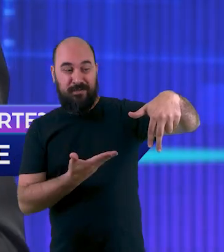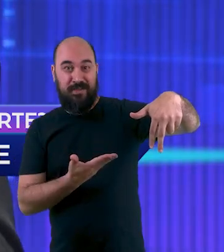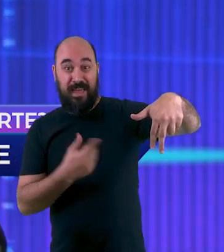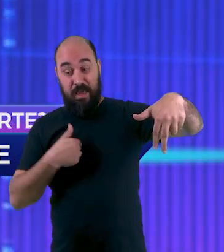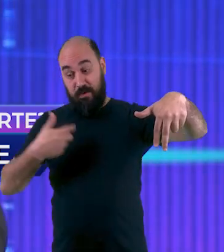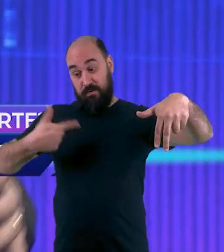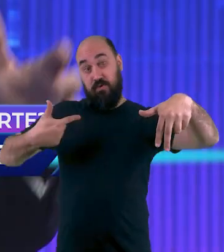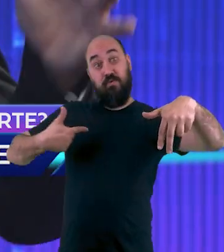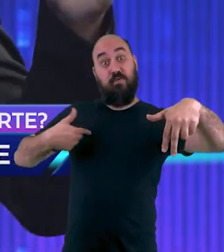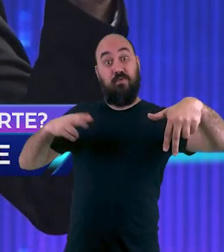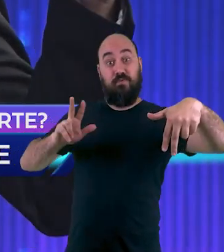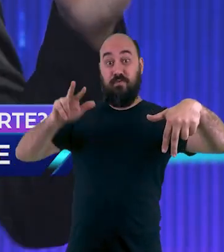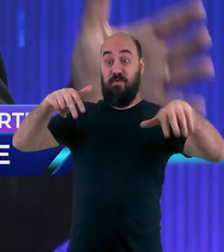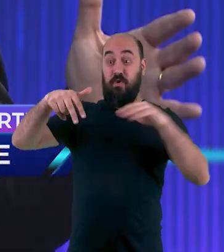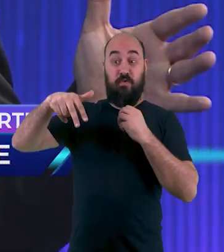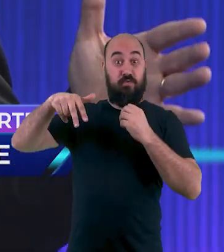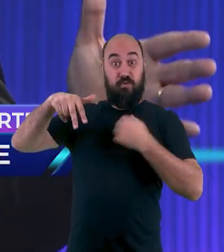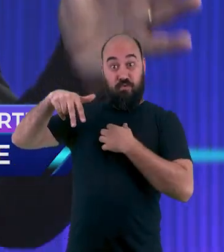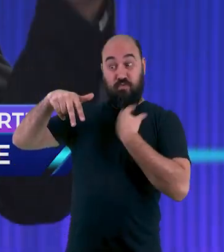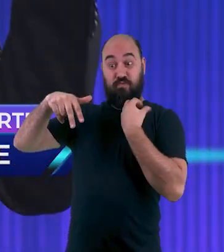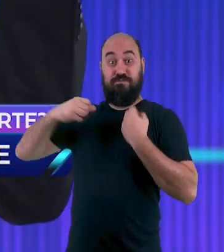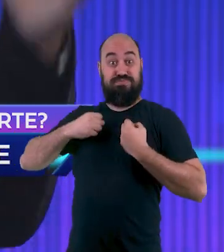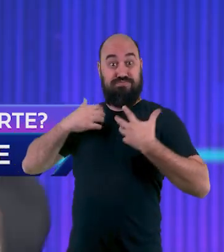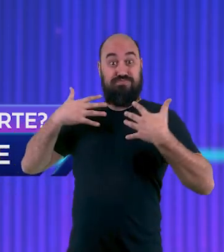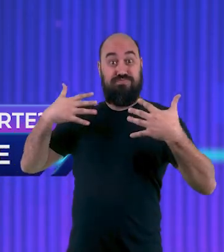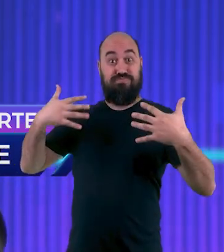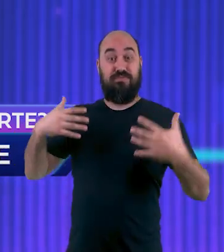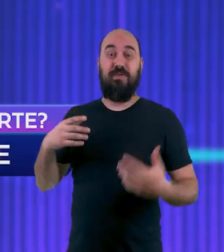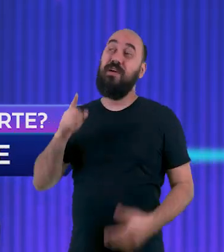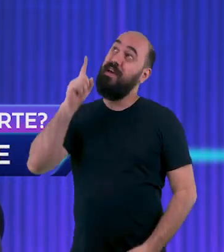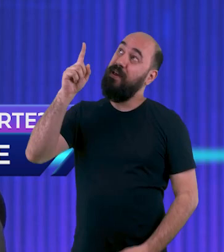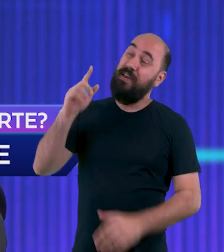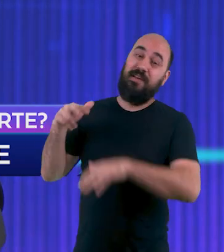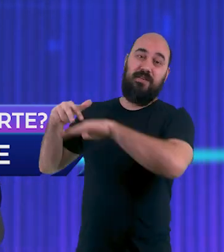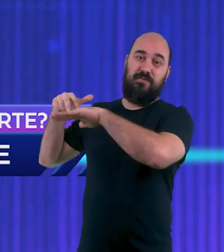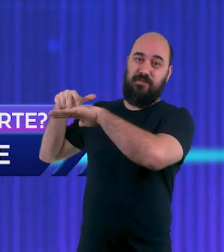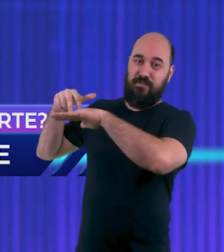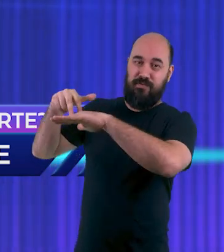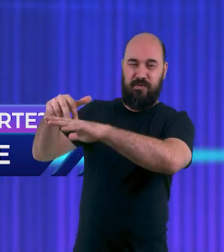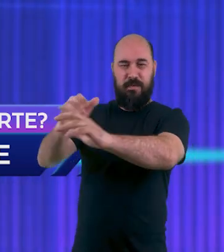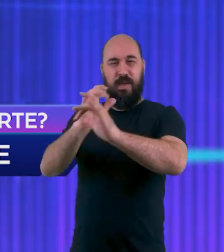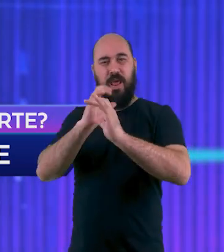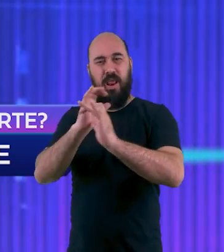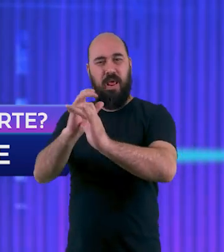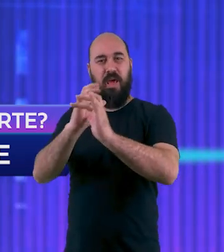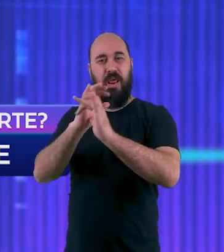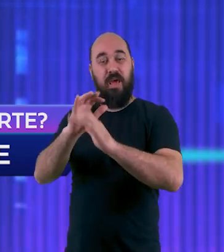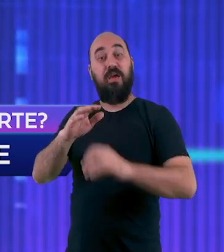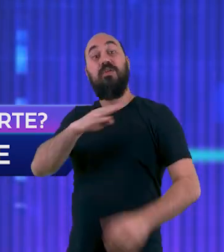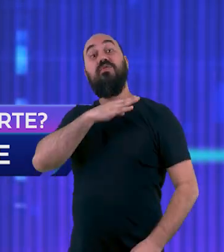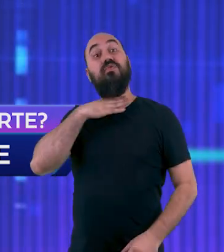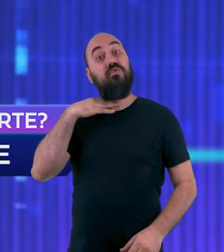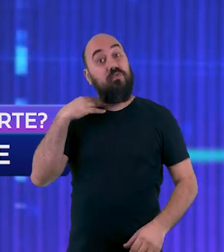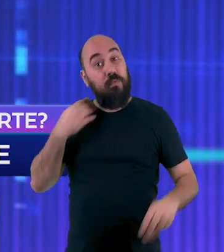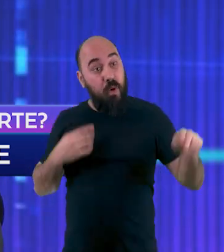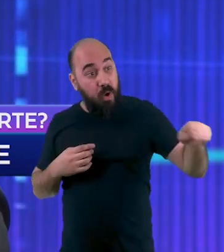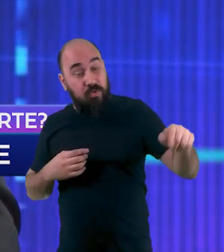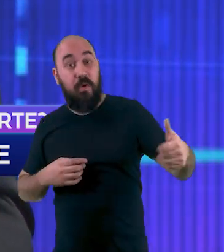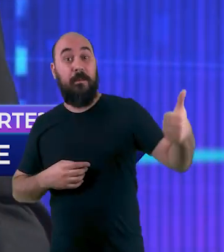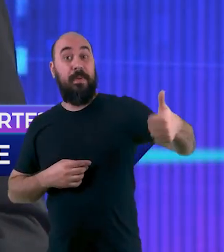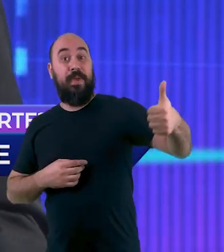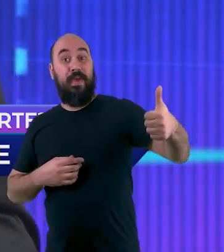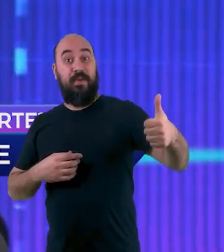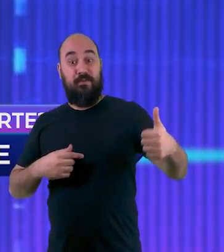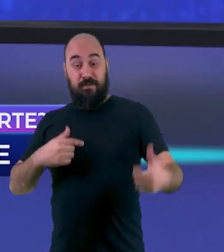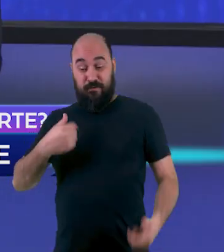do arcanjo e ressoada a trombeta de Deus, descerá dos céus, e os mortos em Cristo ressuscitarão primeiro.